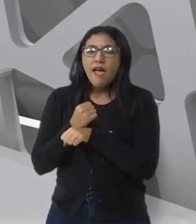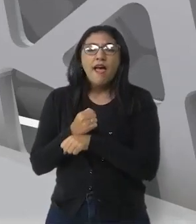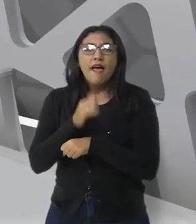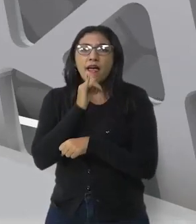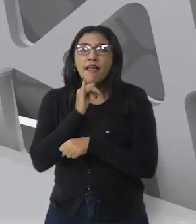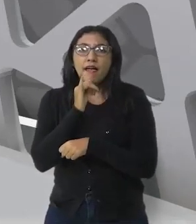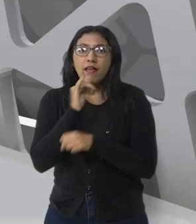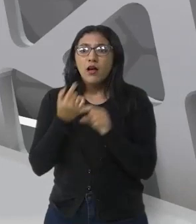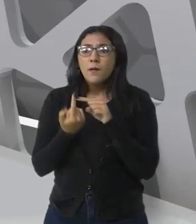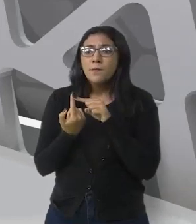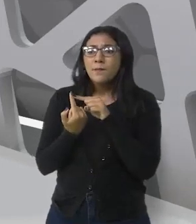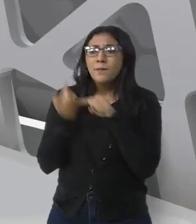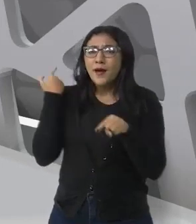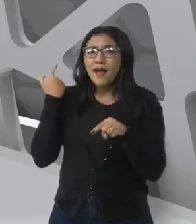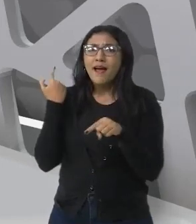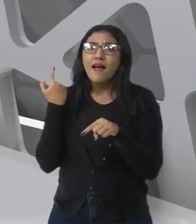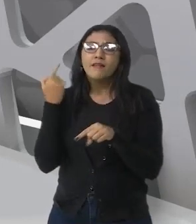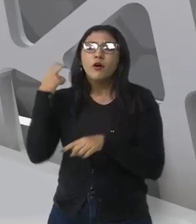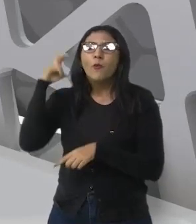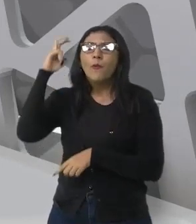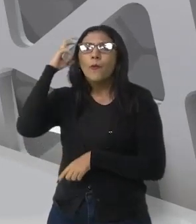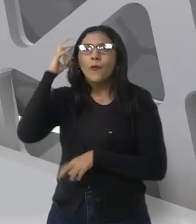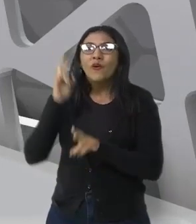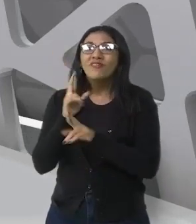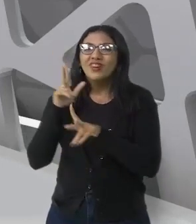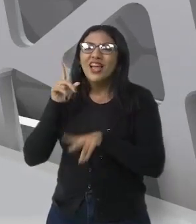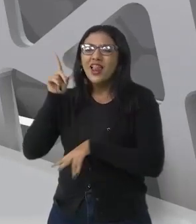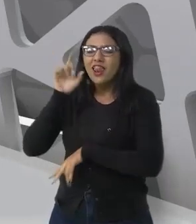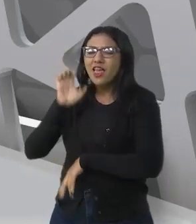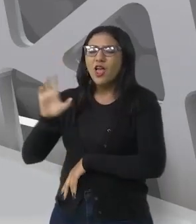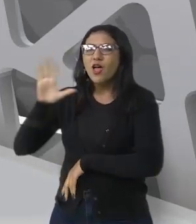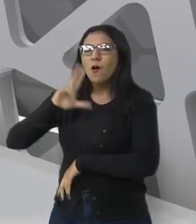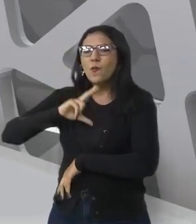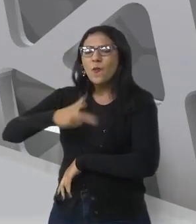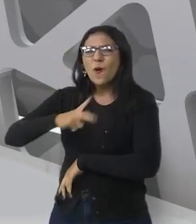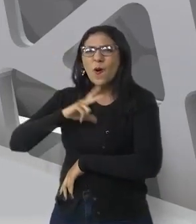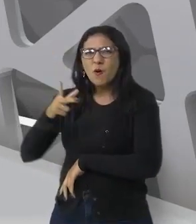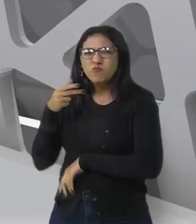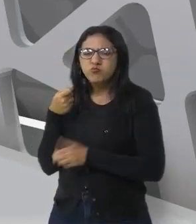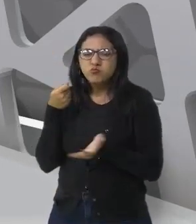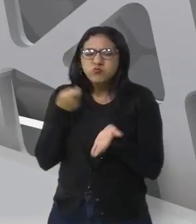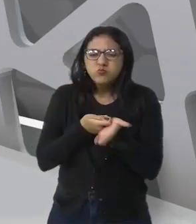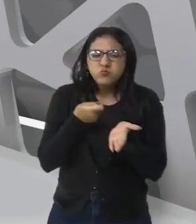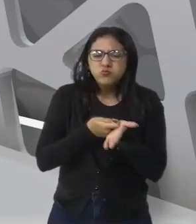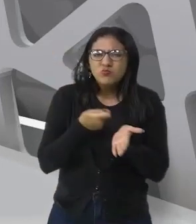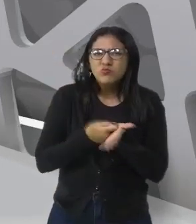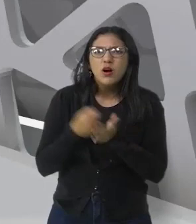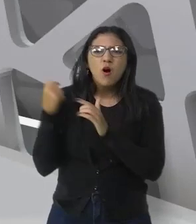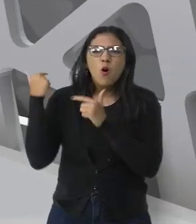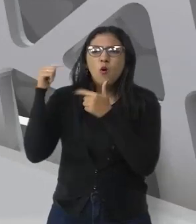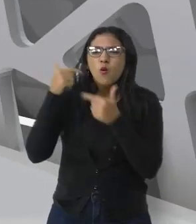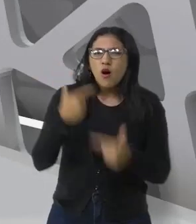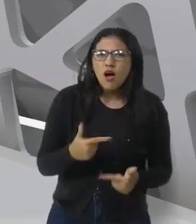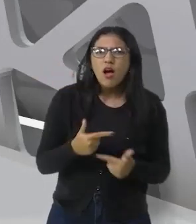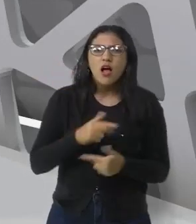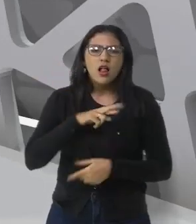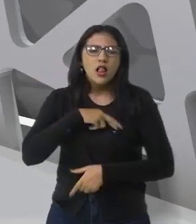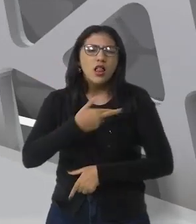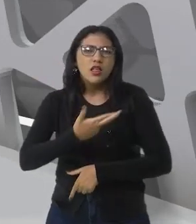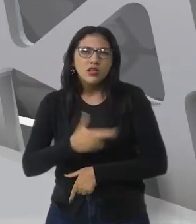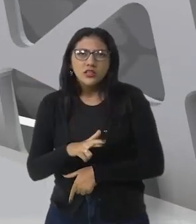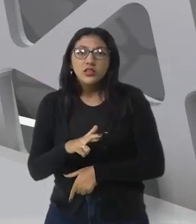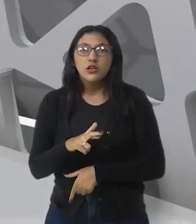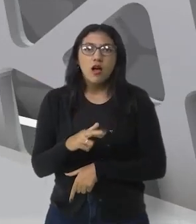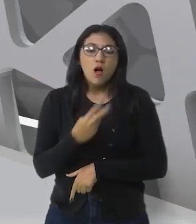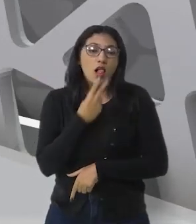que antes era lusitana, ou seja, os portugueses que vieram para cá impuseram o seu costume, a sua religião,